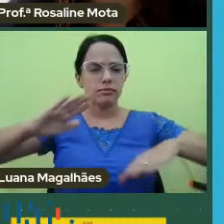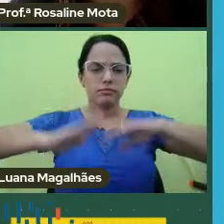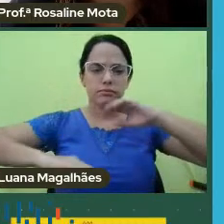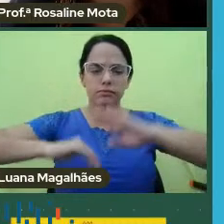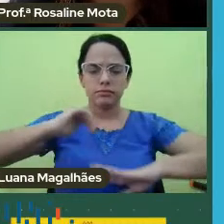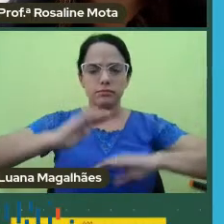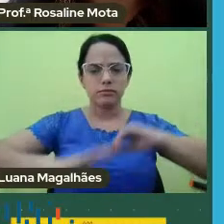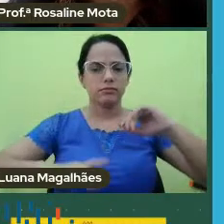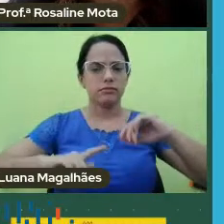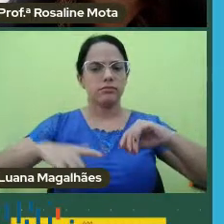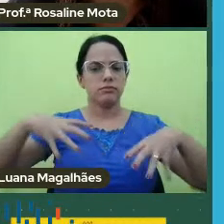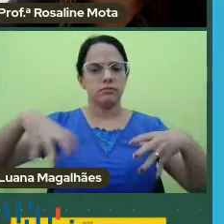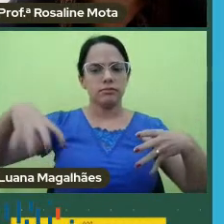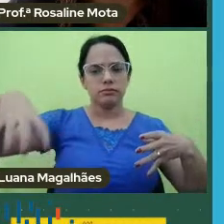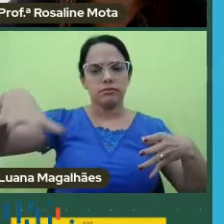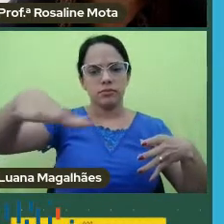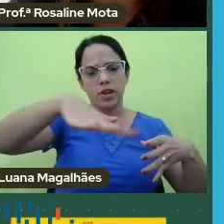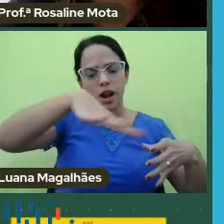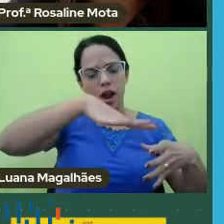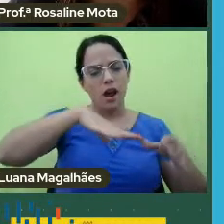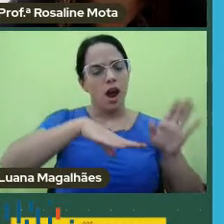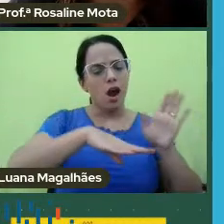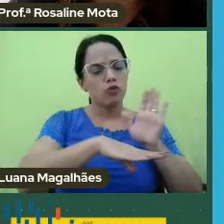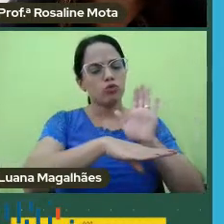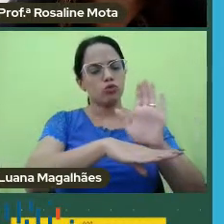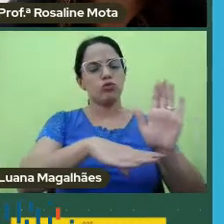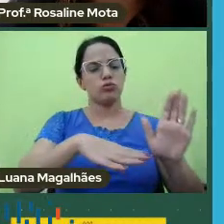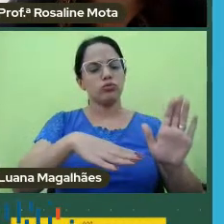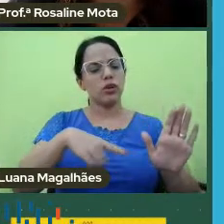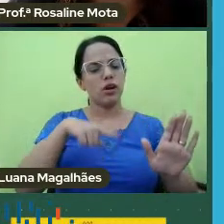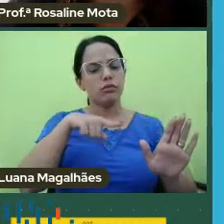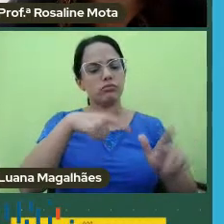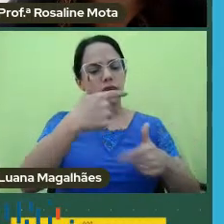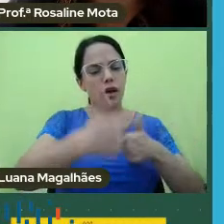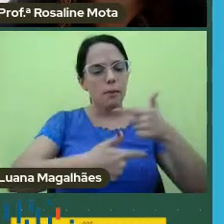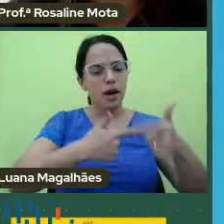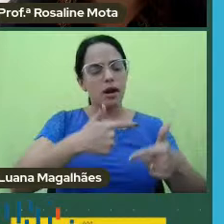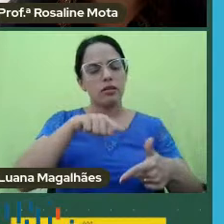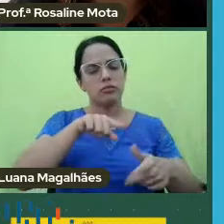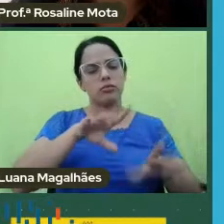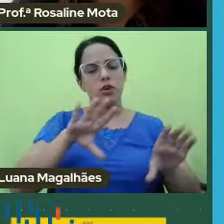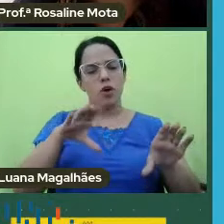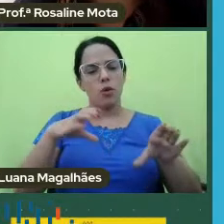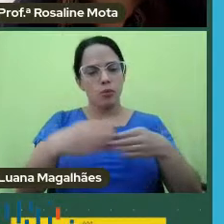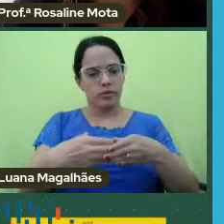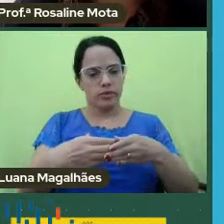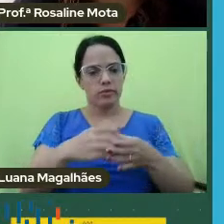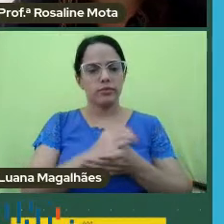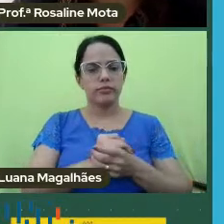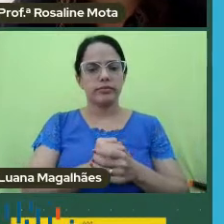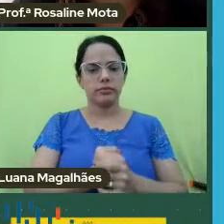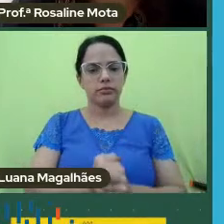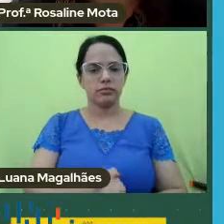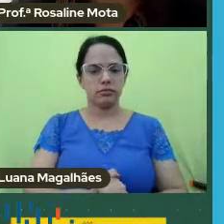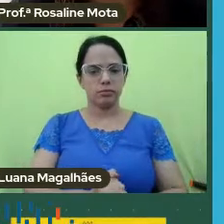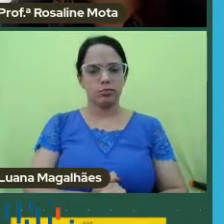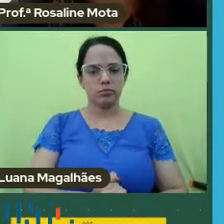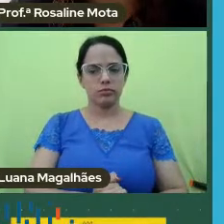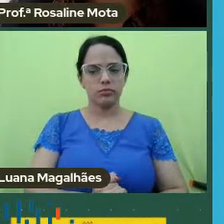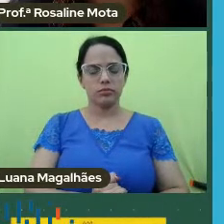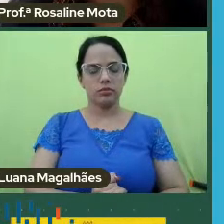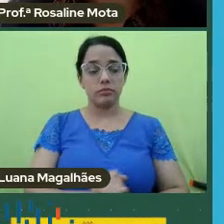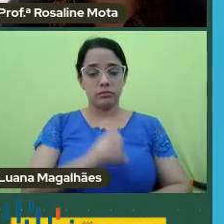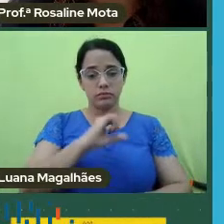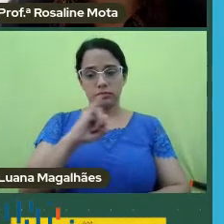áreas para cooperar e realmente colaborar para os trabalhos da comissão. E quando